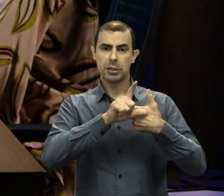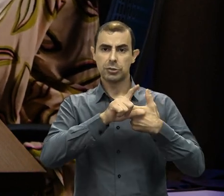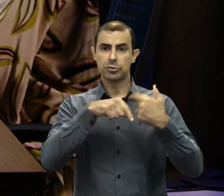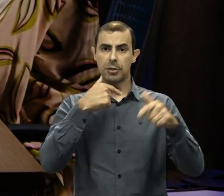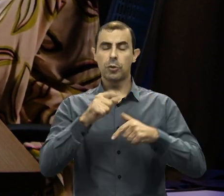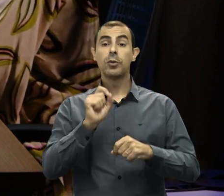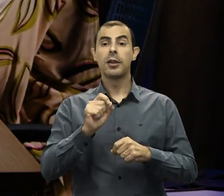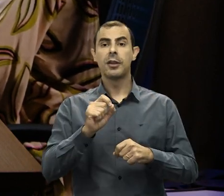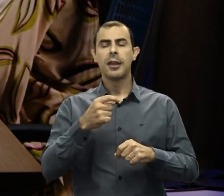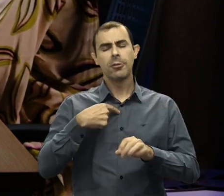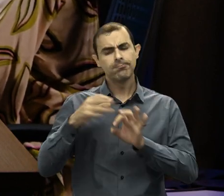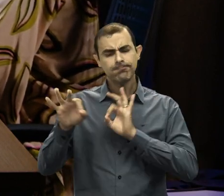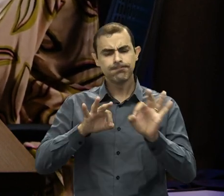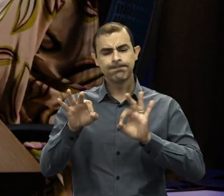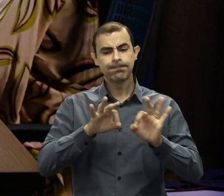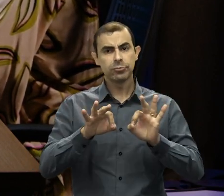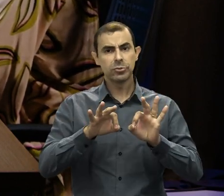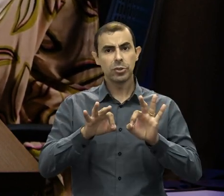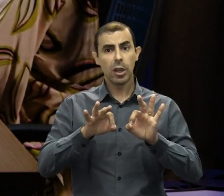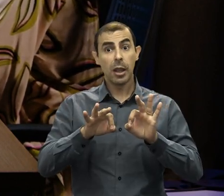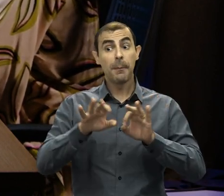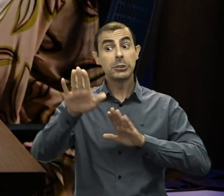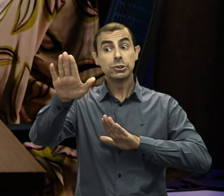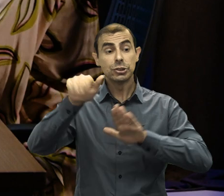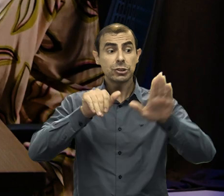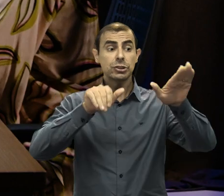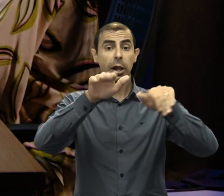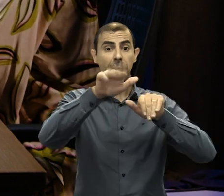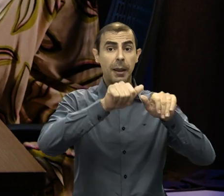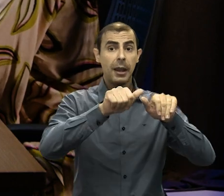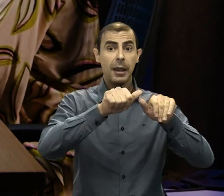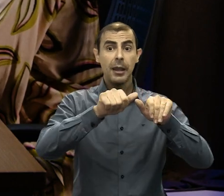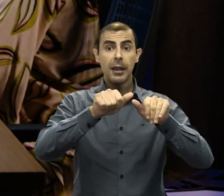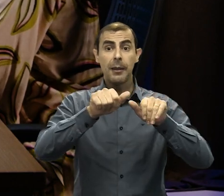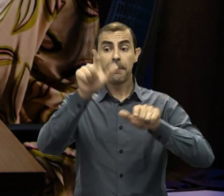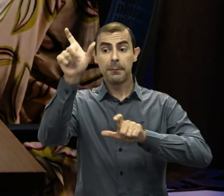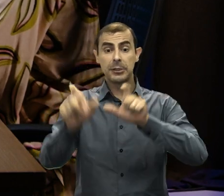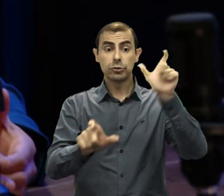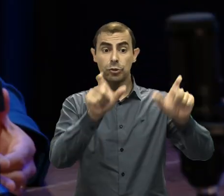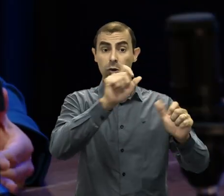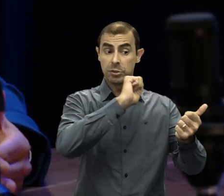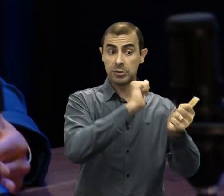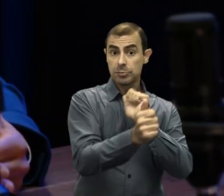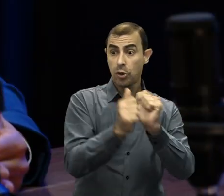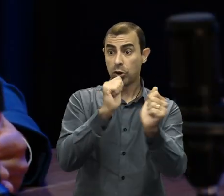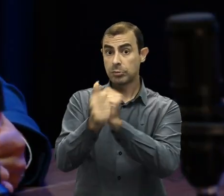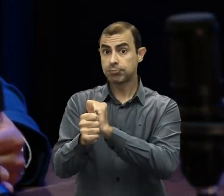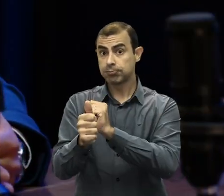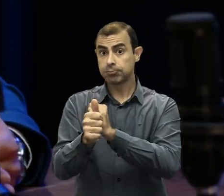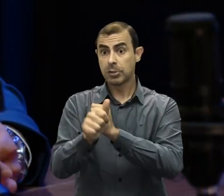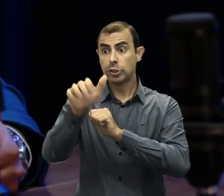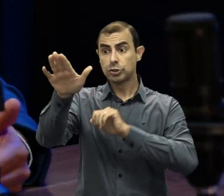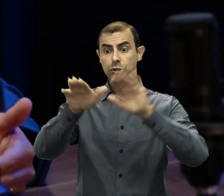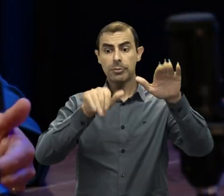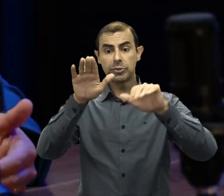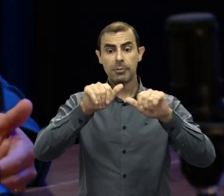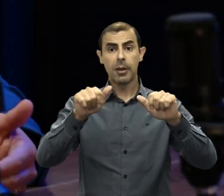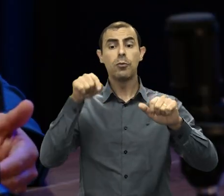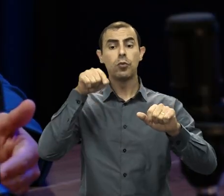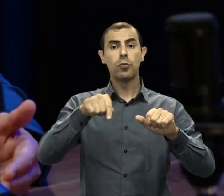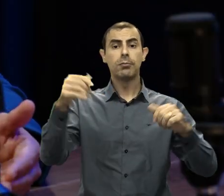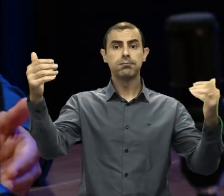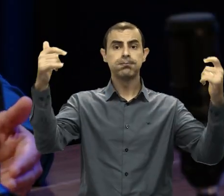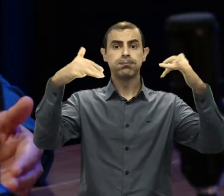É fazer ações para trazer quem faz esporte para uma questão de